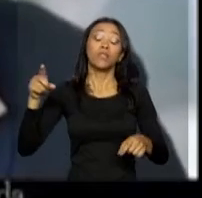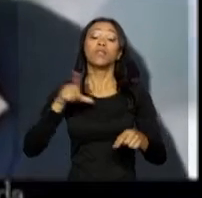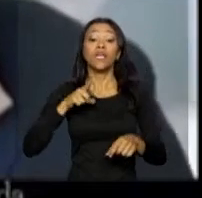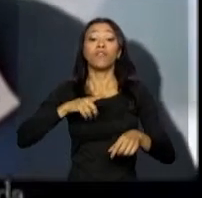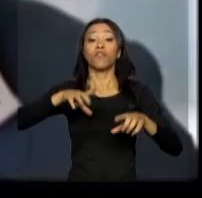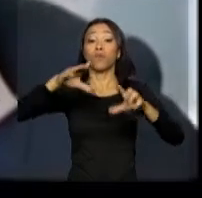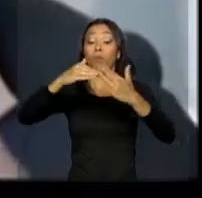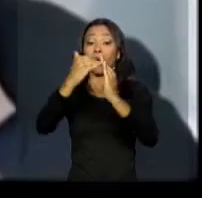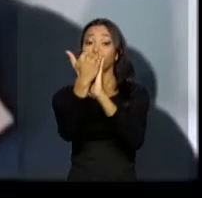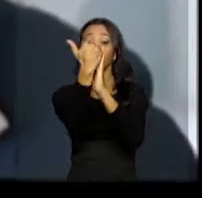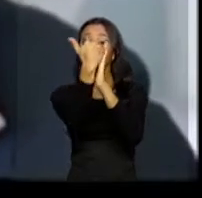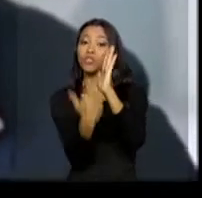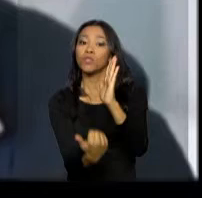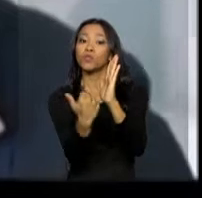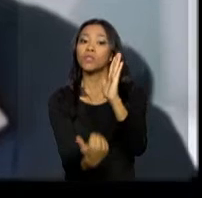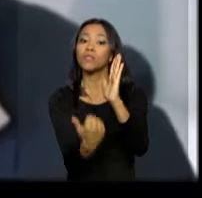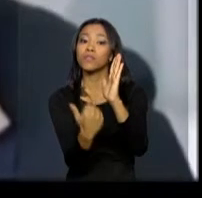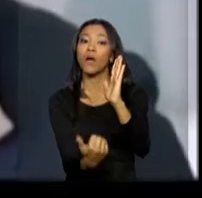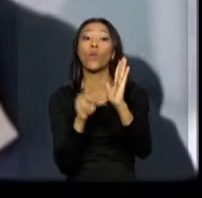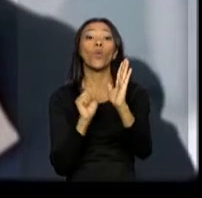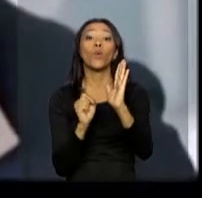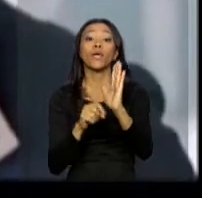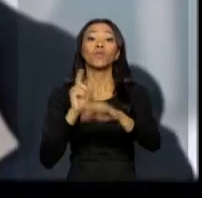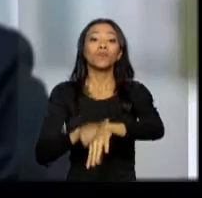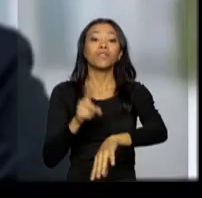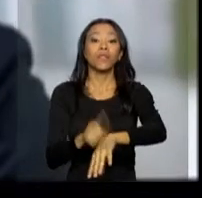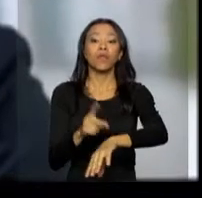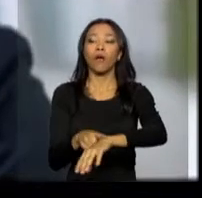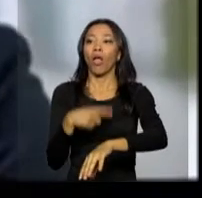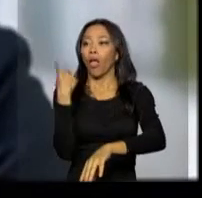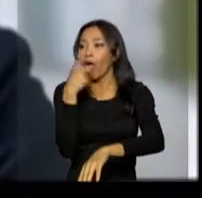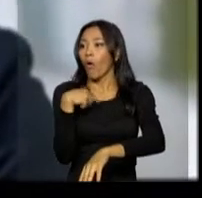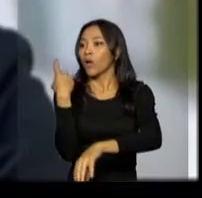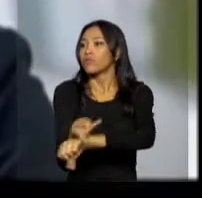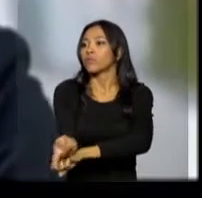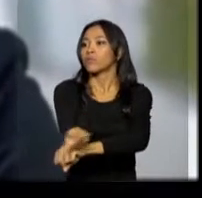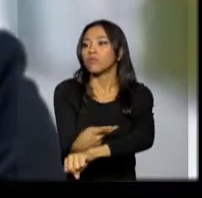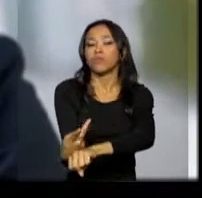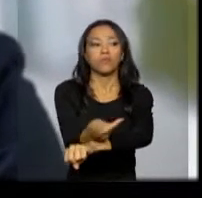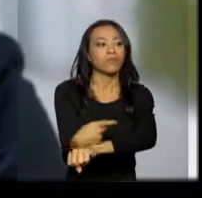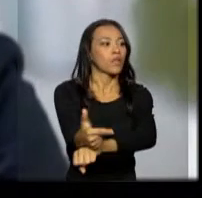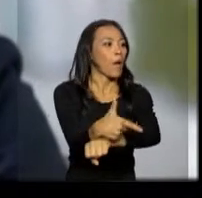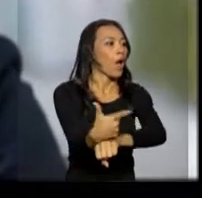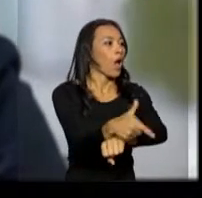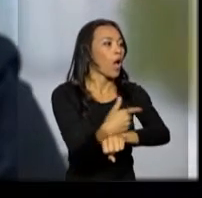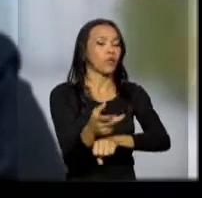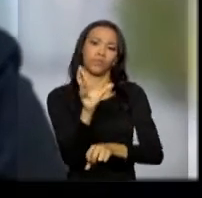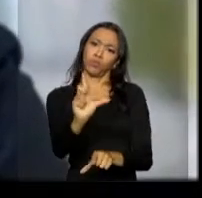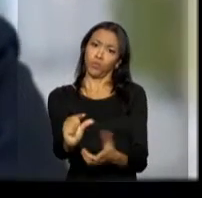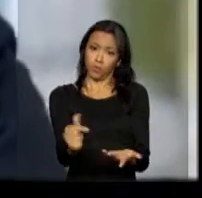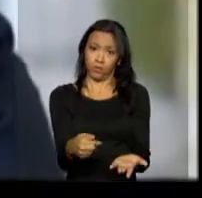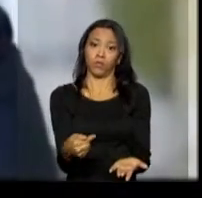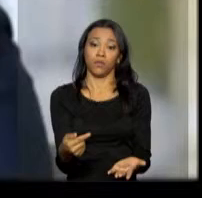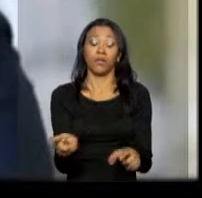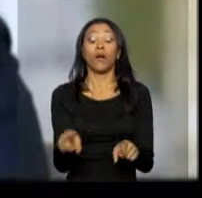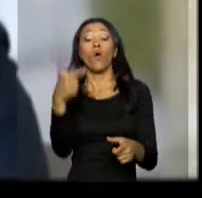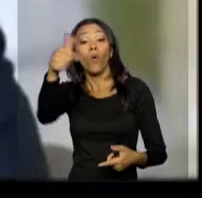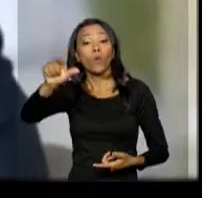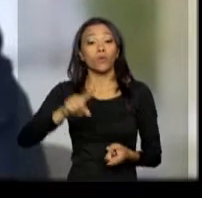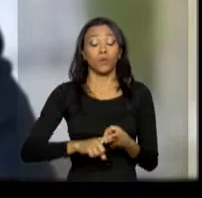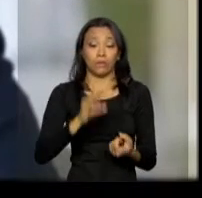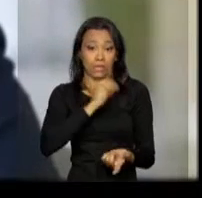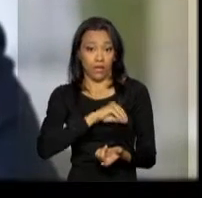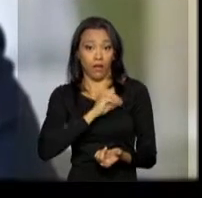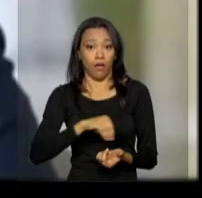queda acentuada no tempo de procura por trabalho. Levando-se em conta a renda das pessoas, tem